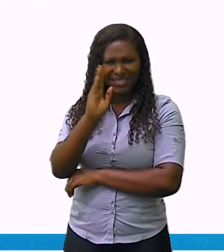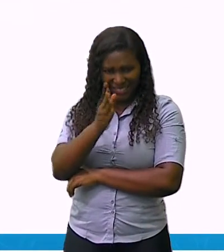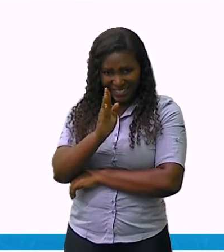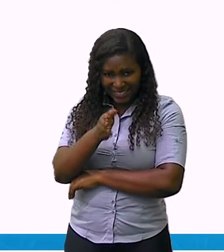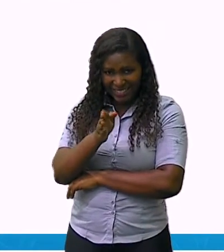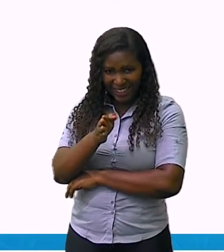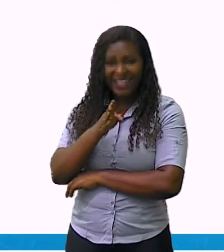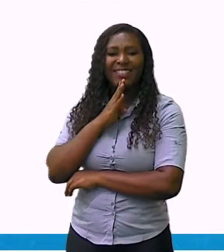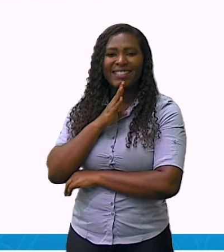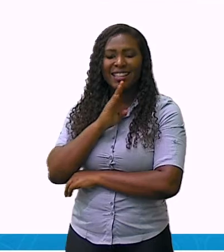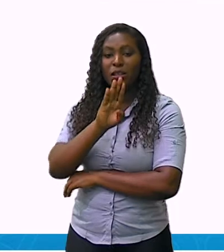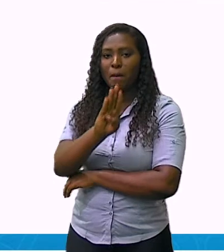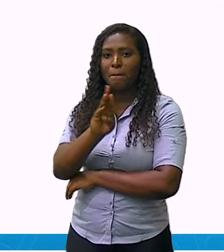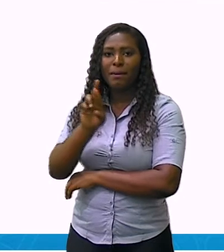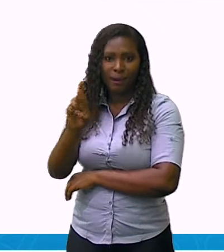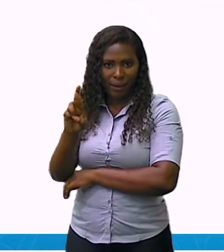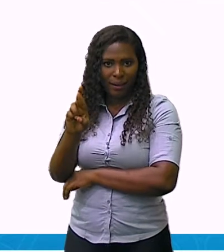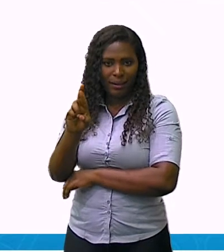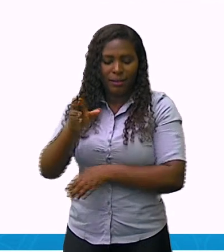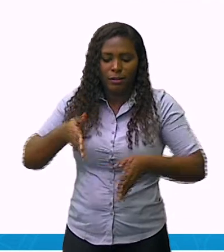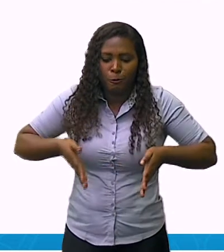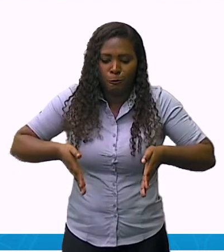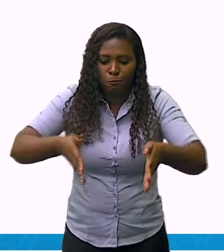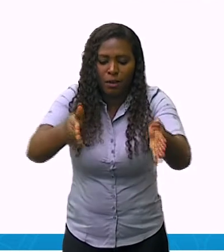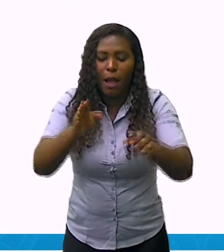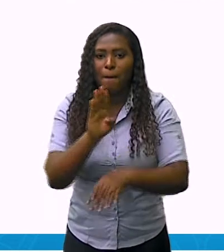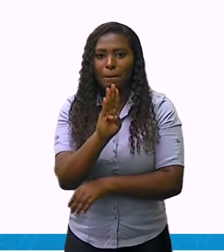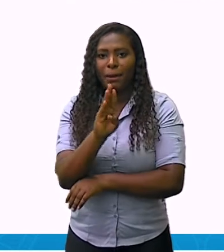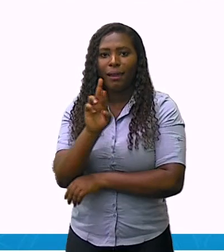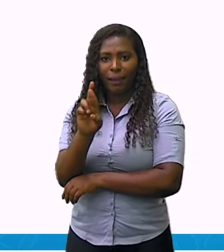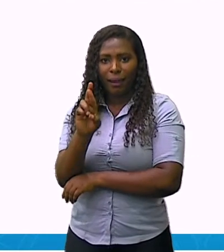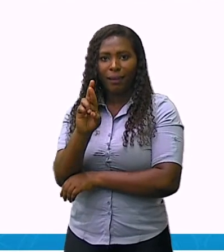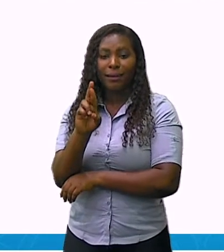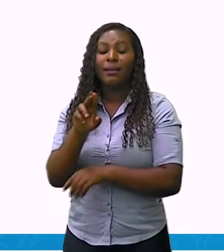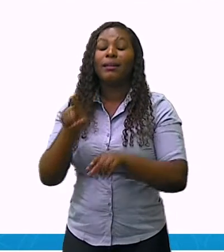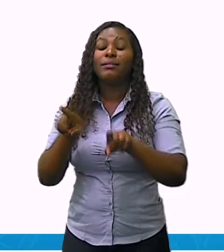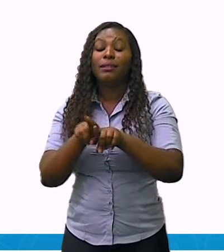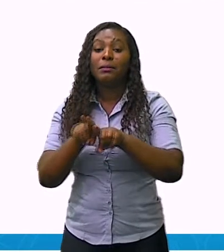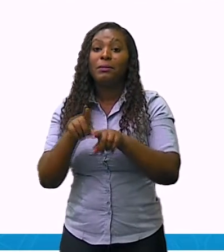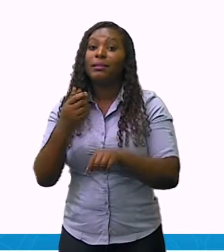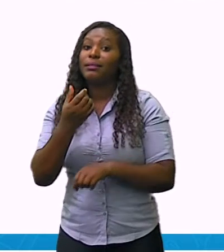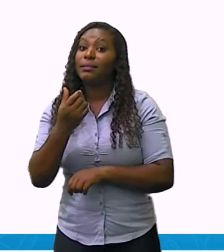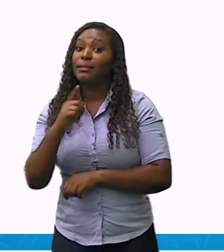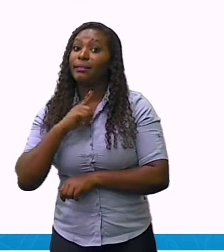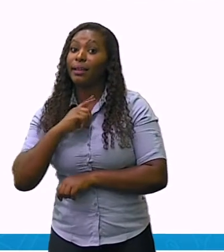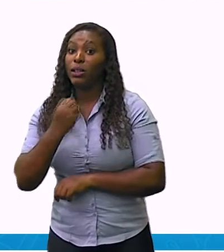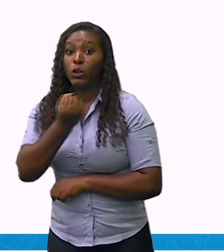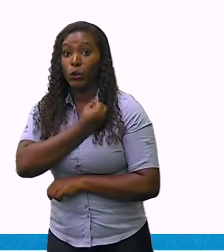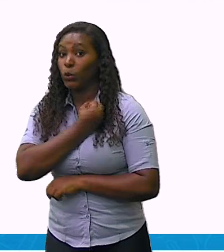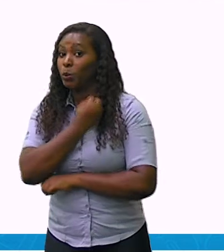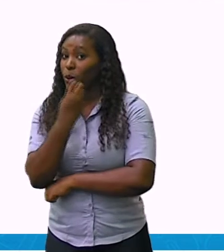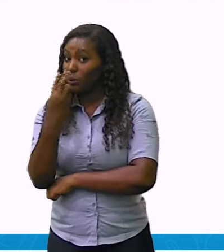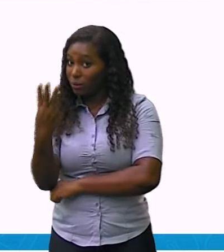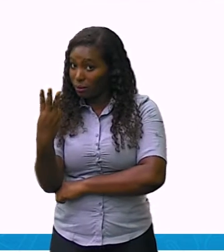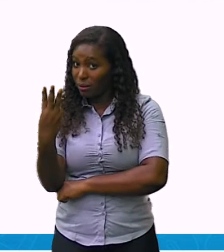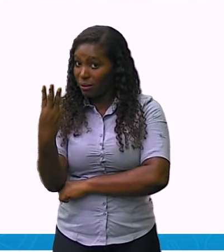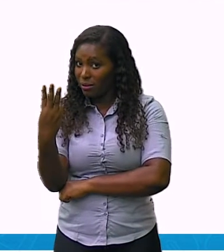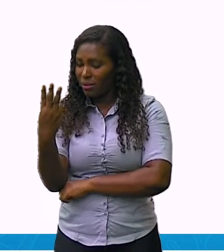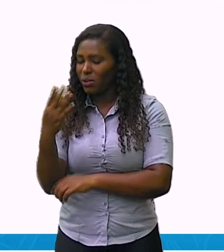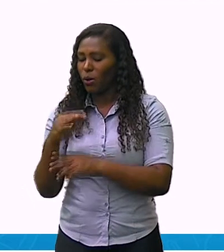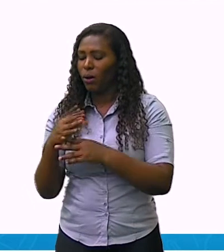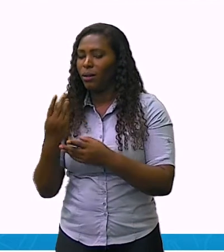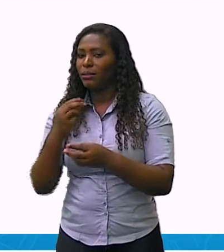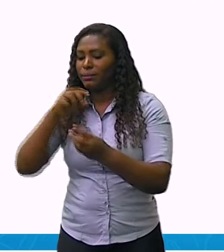duas letras, e que é seguida por 3 algarismos. Vamos observar, a partir de